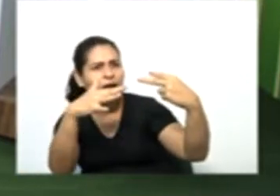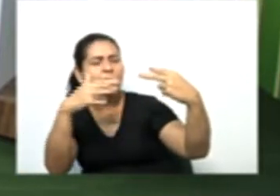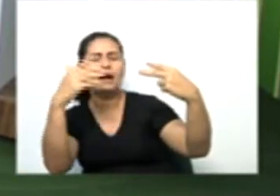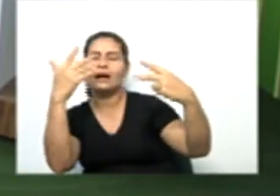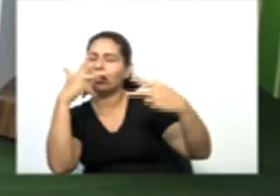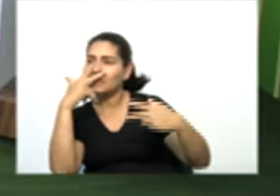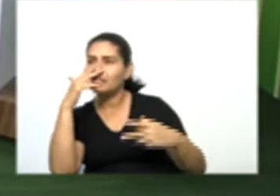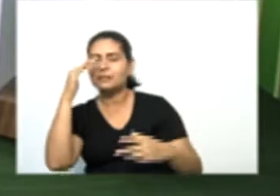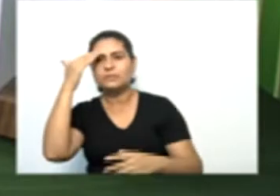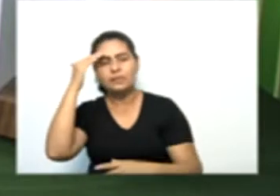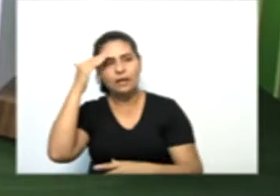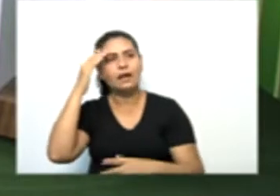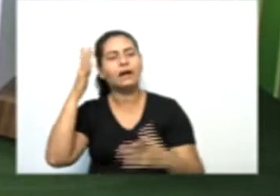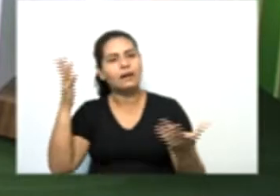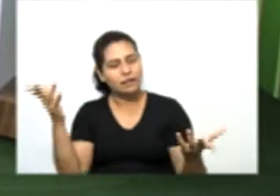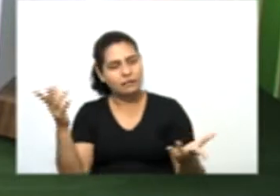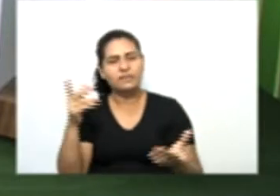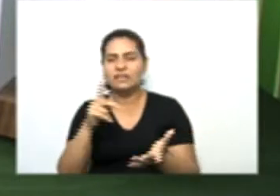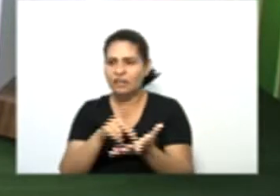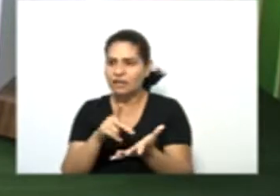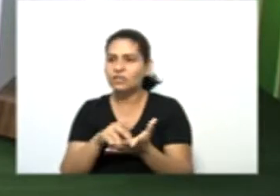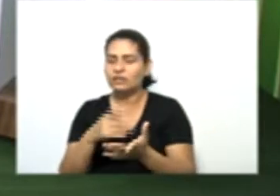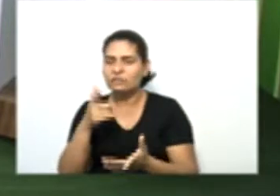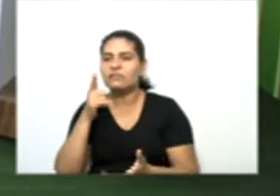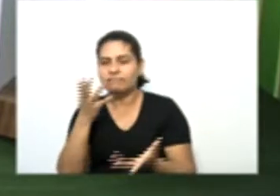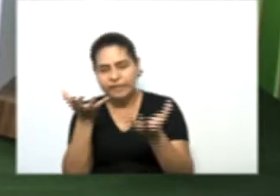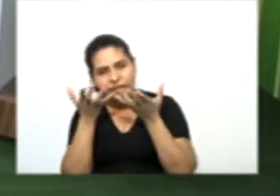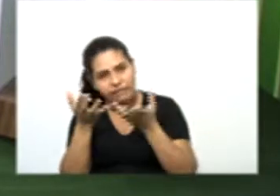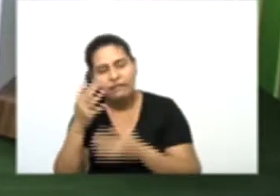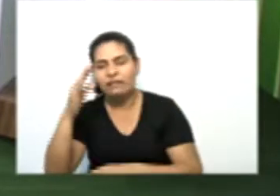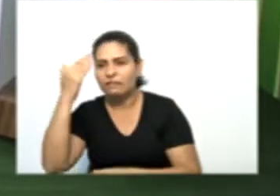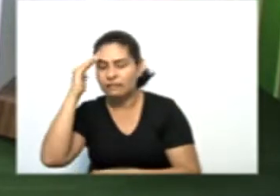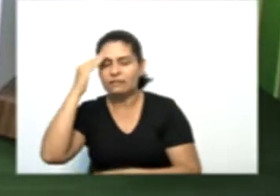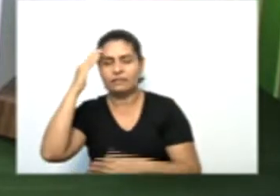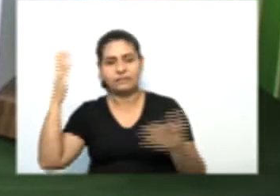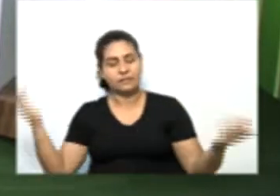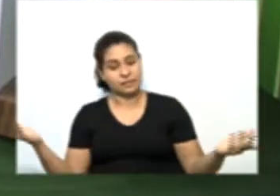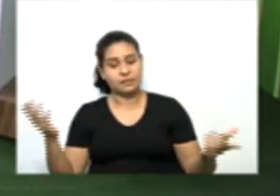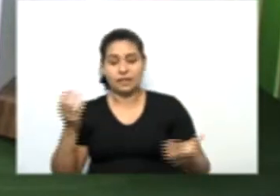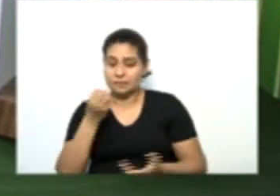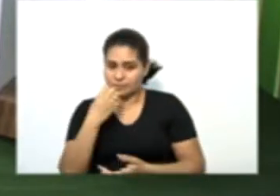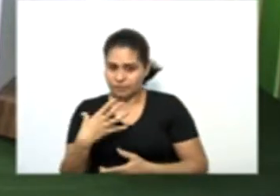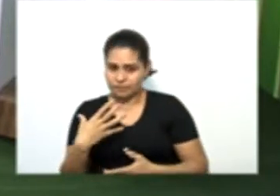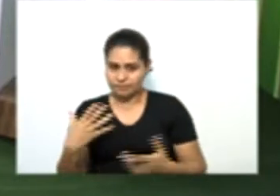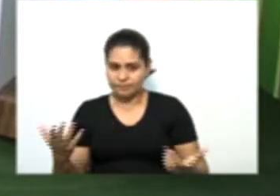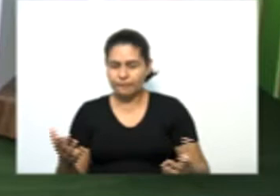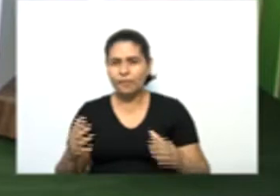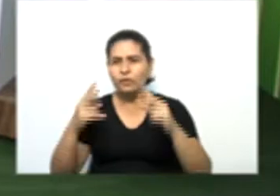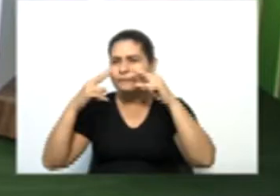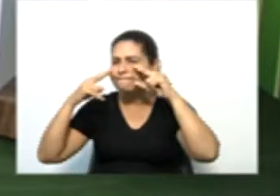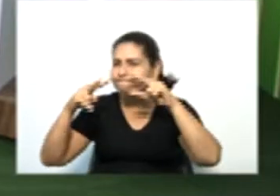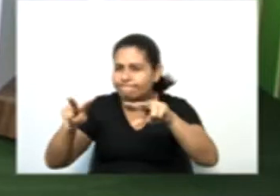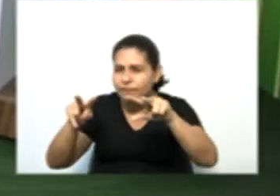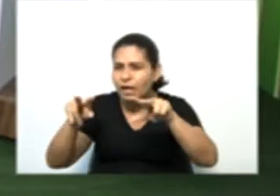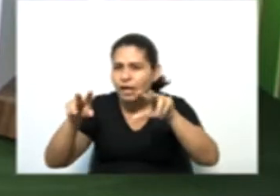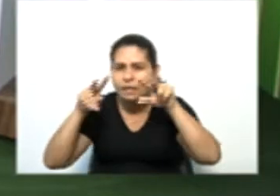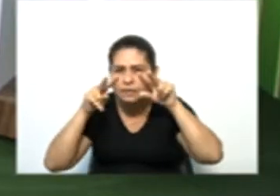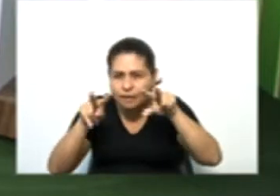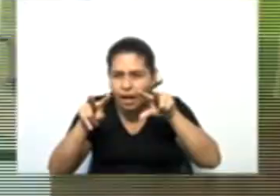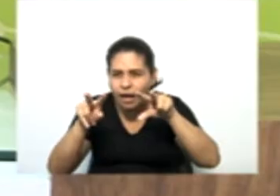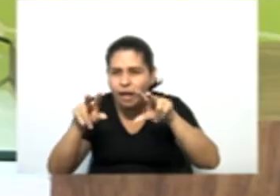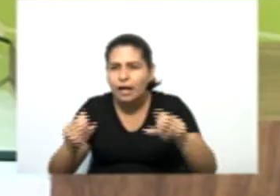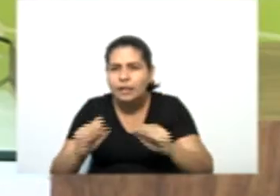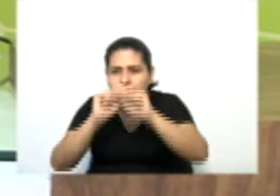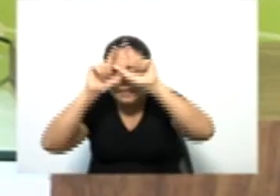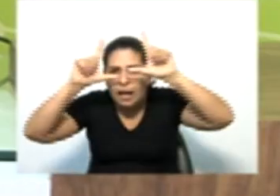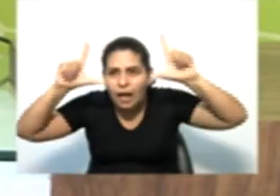para a pessoa assim, nossa, ele realmente está interessado. Aqui, fixar, olhar atentamente,